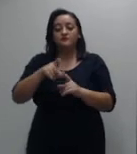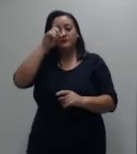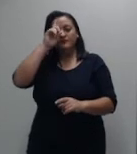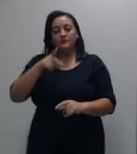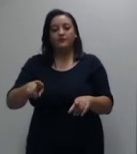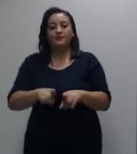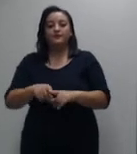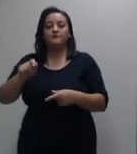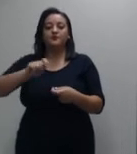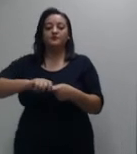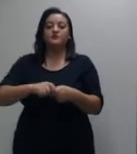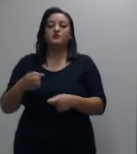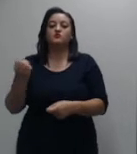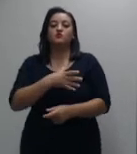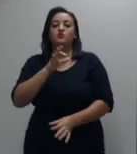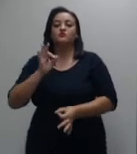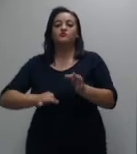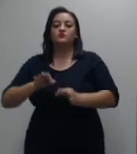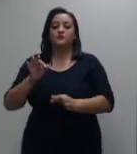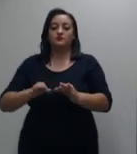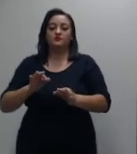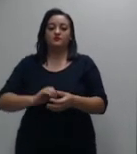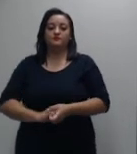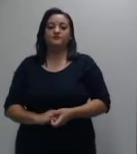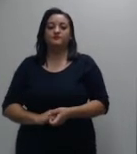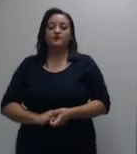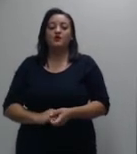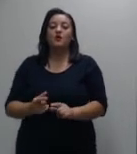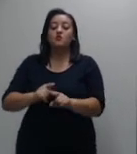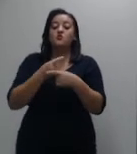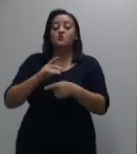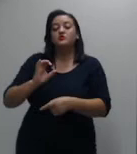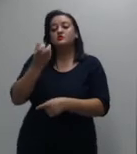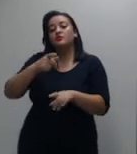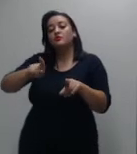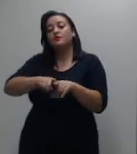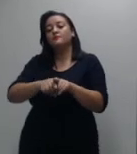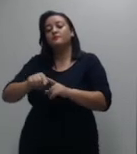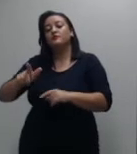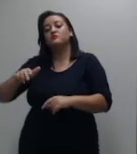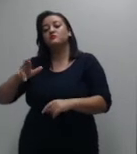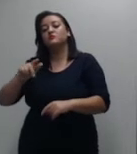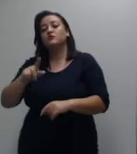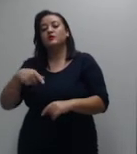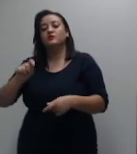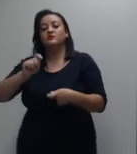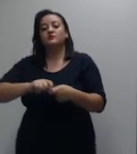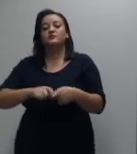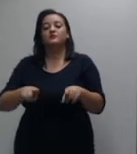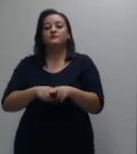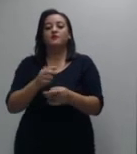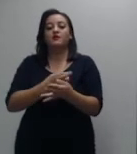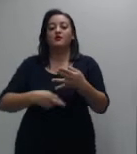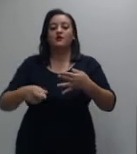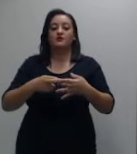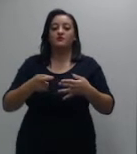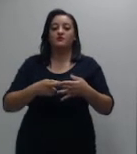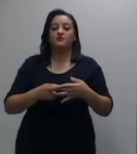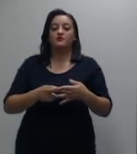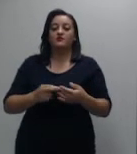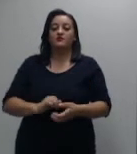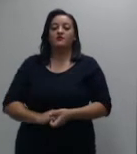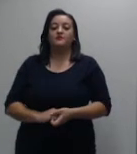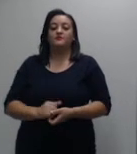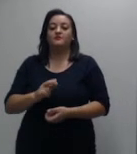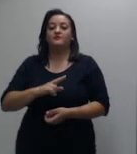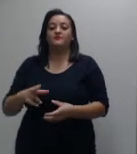realização de um novo julgamento São Luís Roberto DeMarco depois recurso dirigido aos nortes do